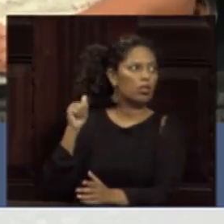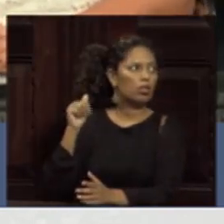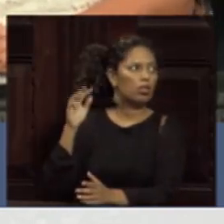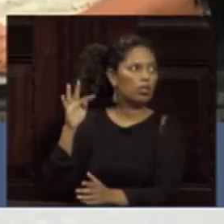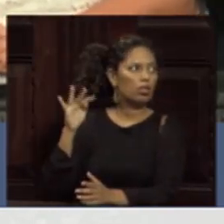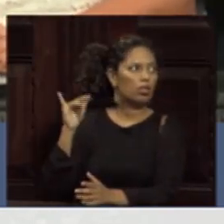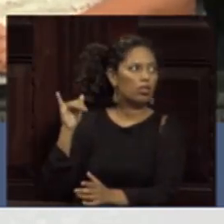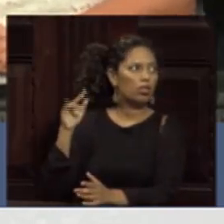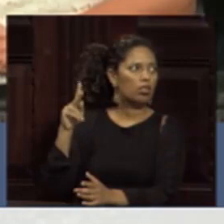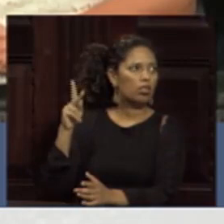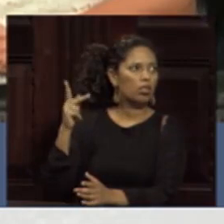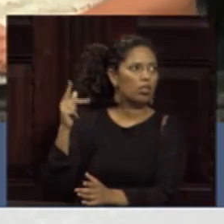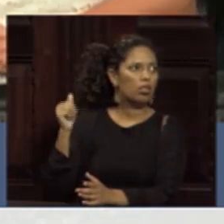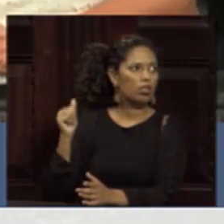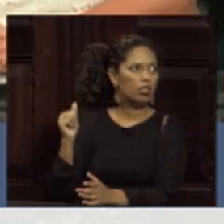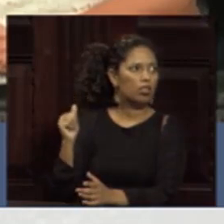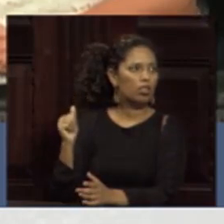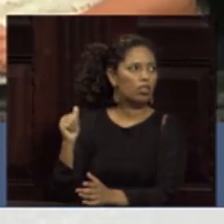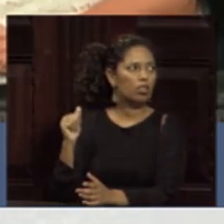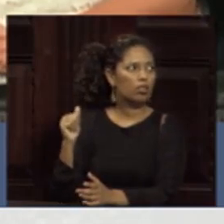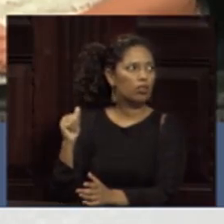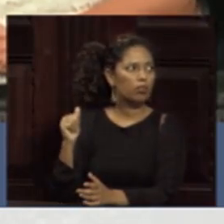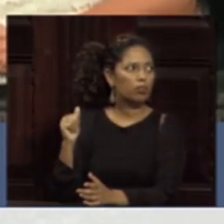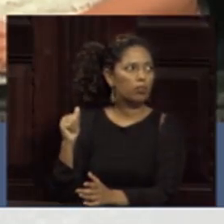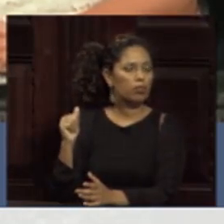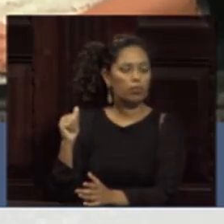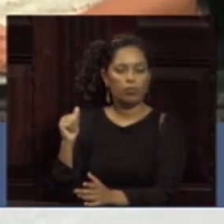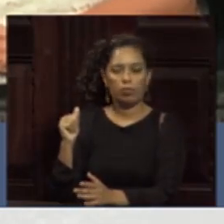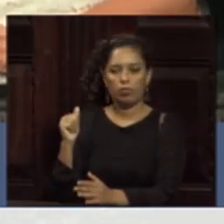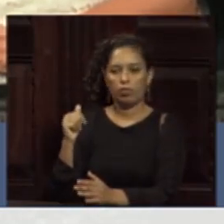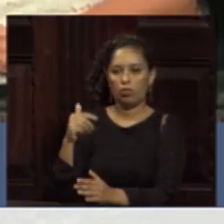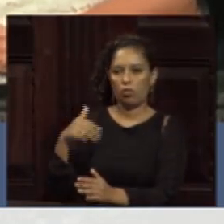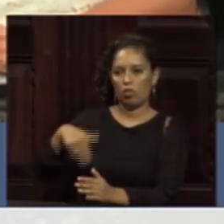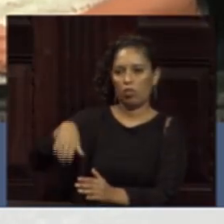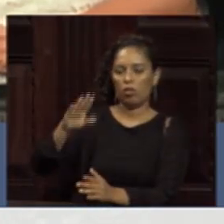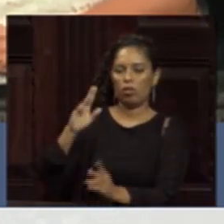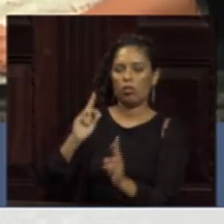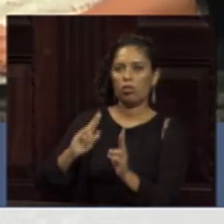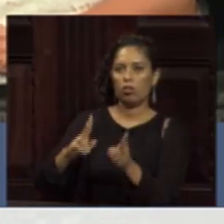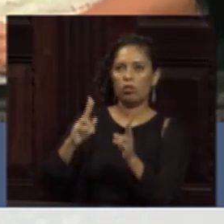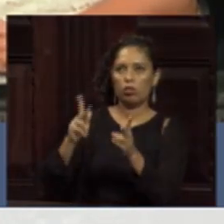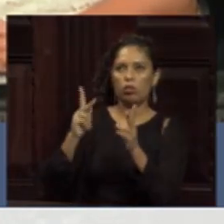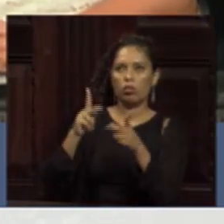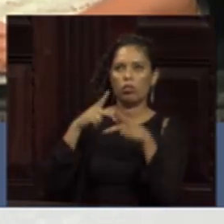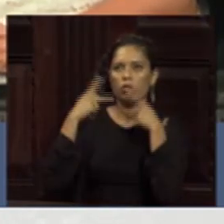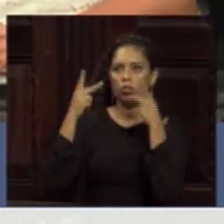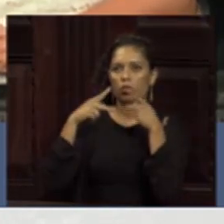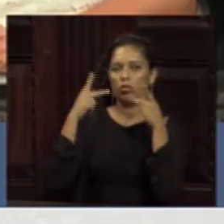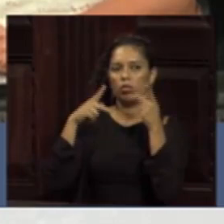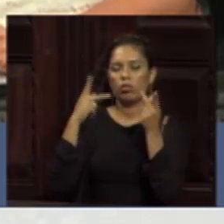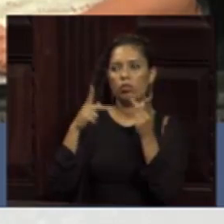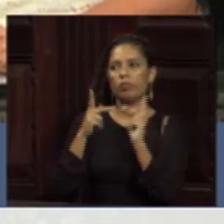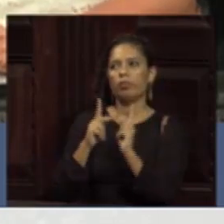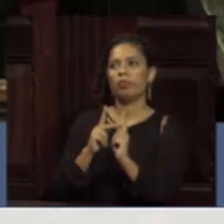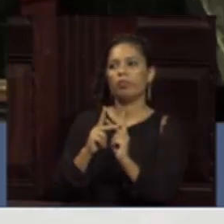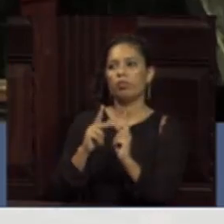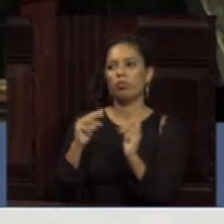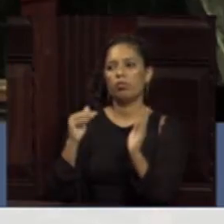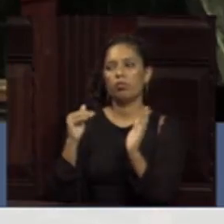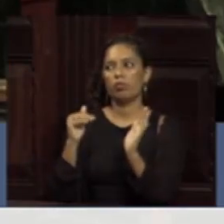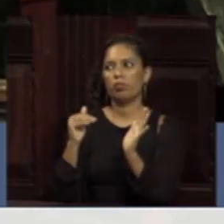Convido a deputada Fatinha para que assuma a direção dos trabalhos, aproveitando a oportunidade